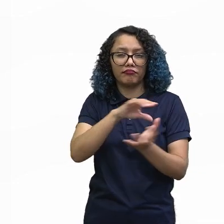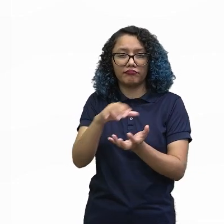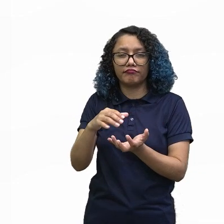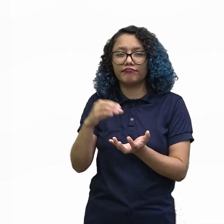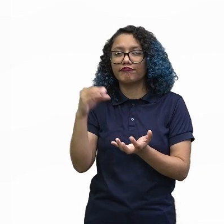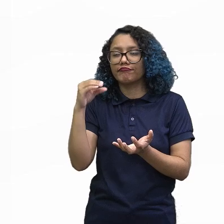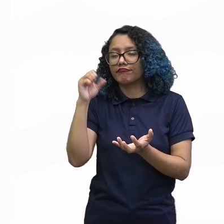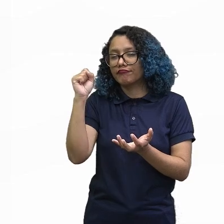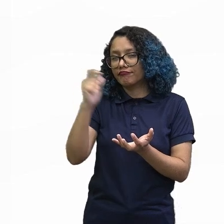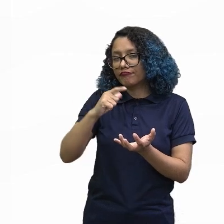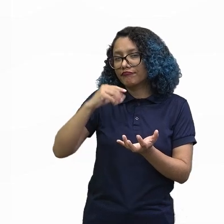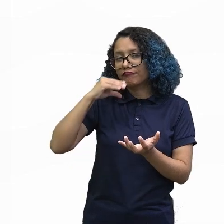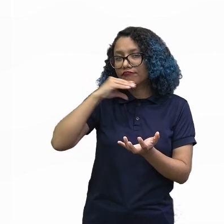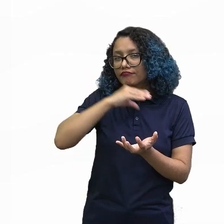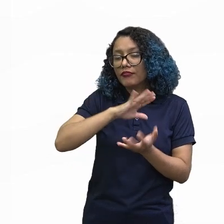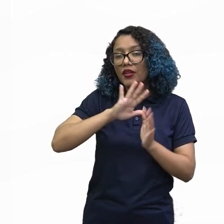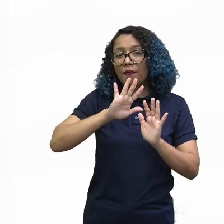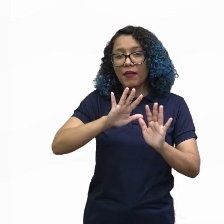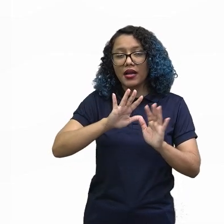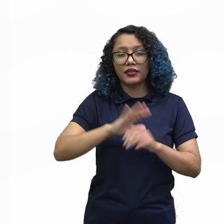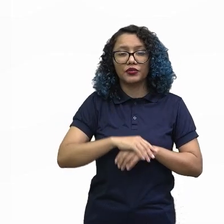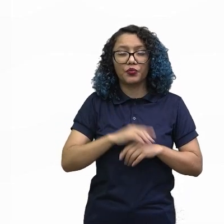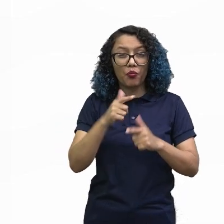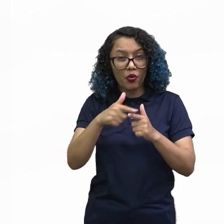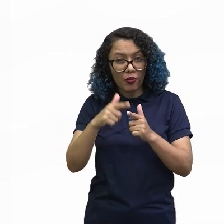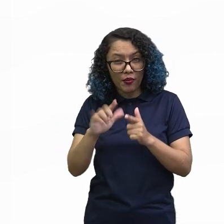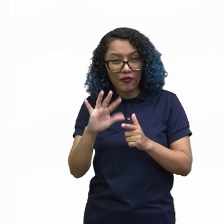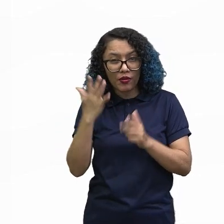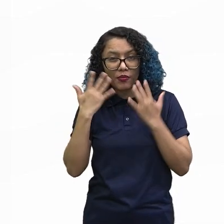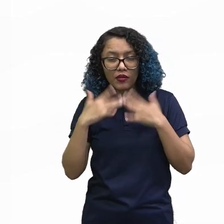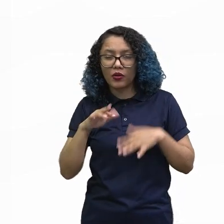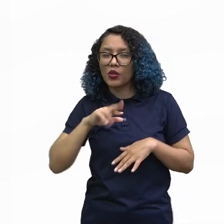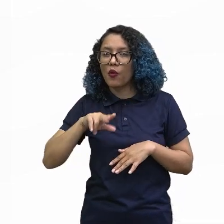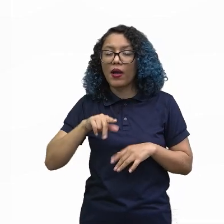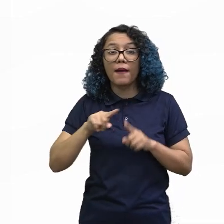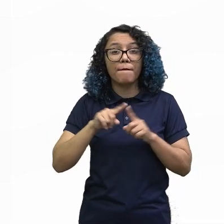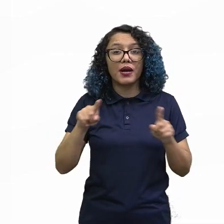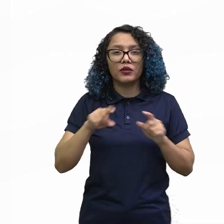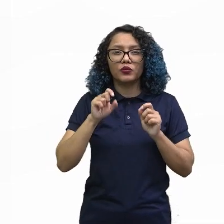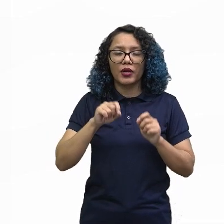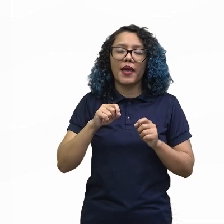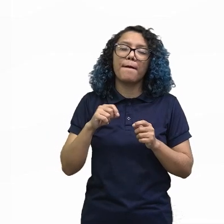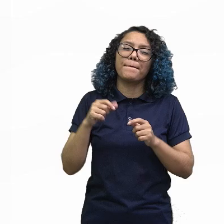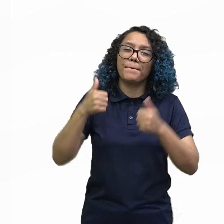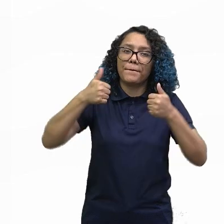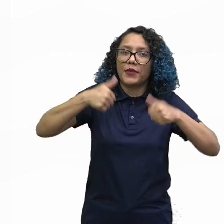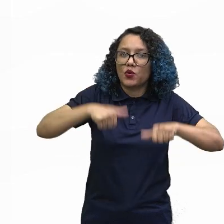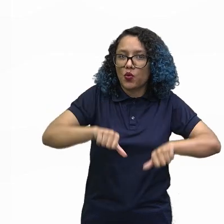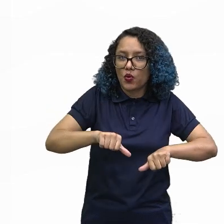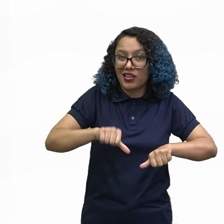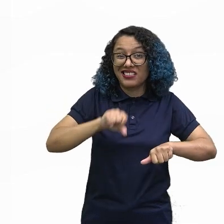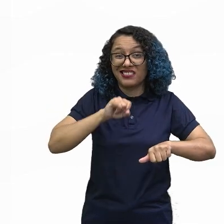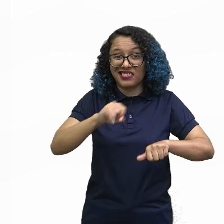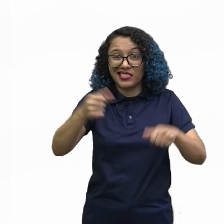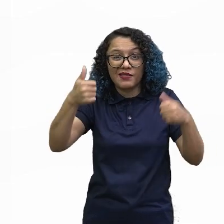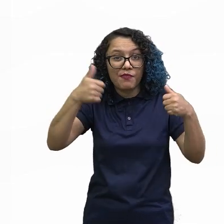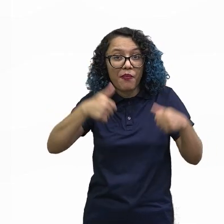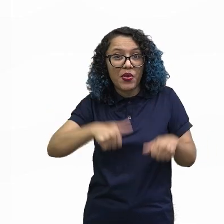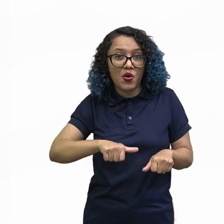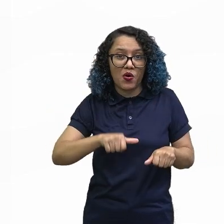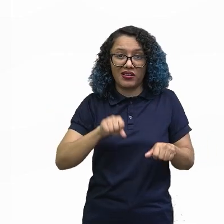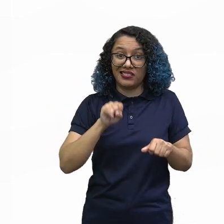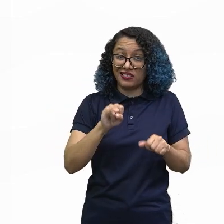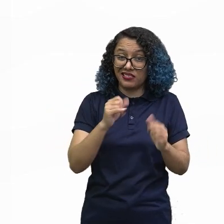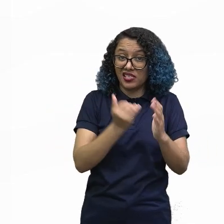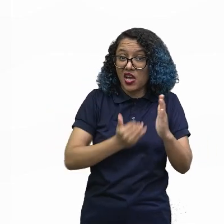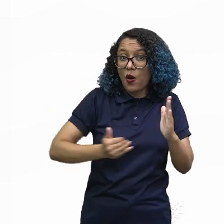O problema não é o fenômeno natural, mas o agravamento dele. Como muitas atividades